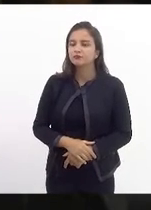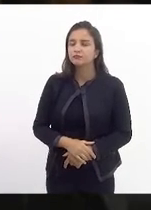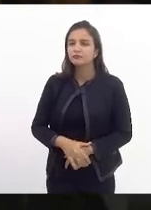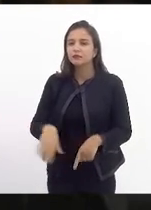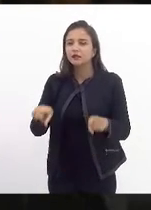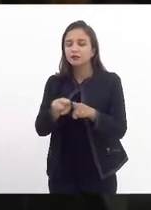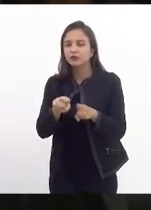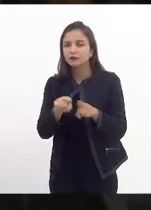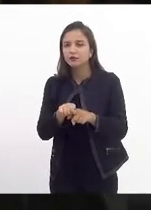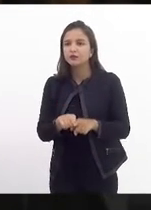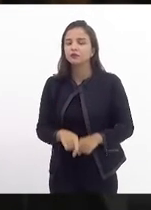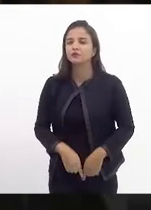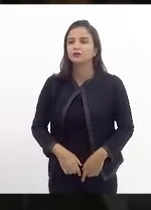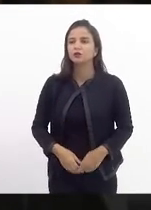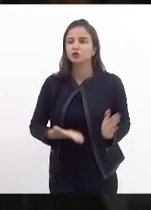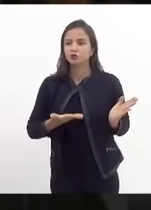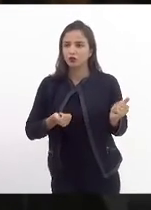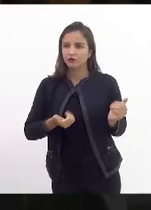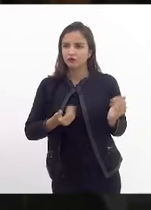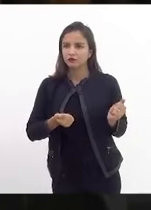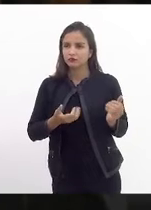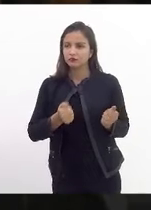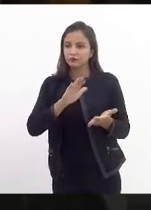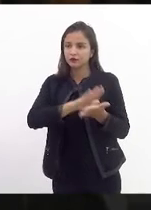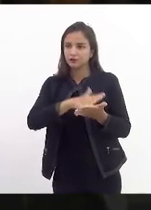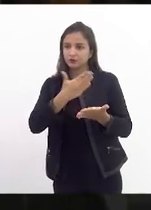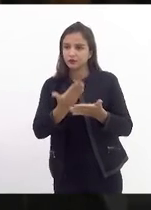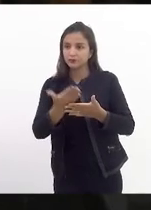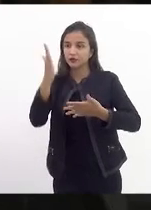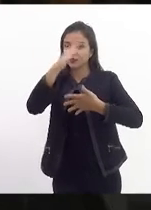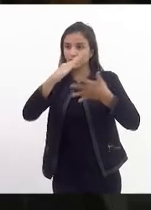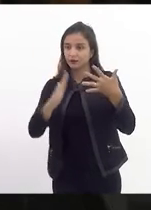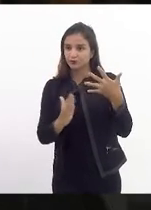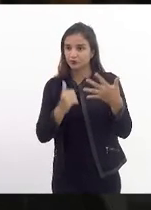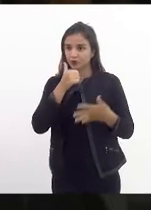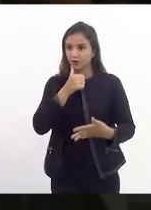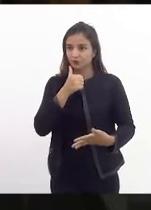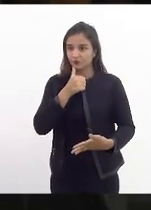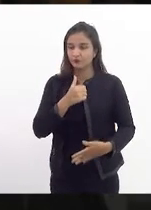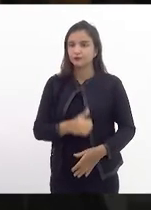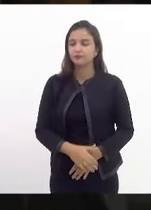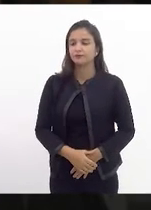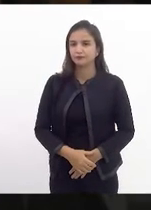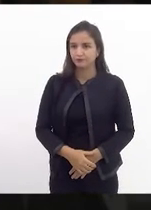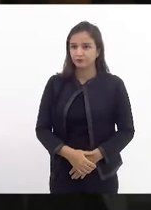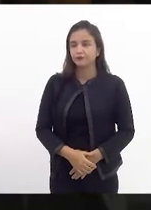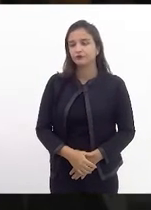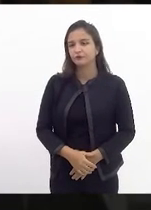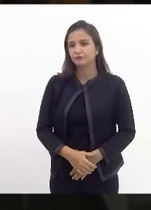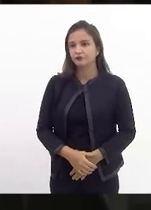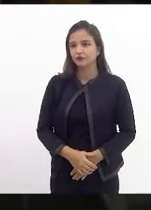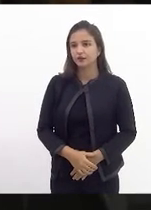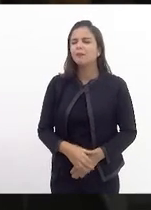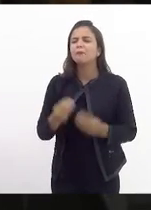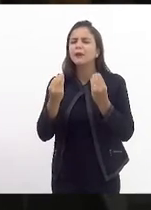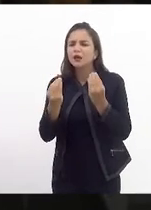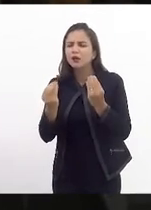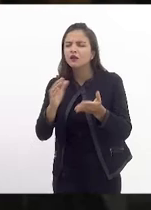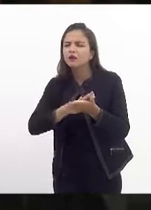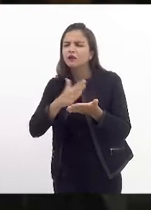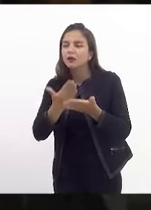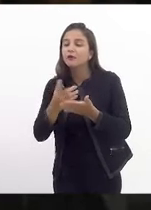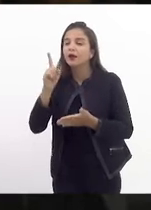jovem intérprete da linguagem de Libras, que leva a nossa voz